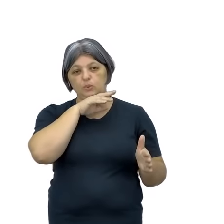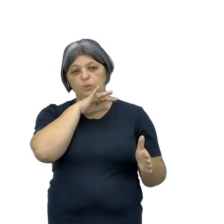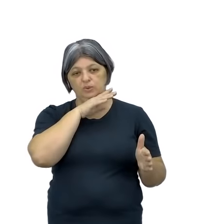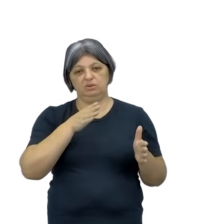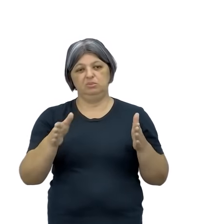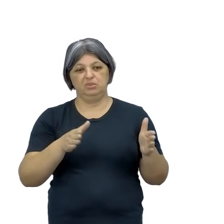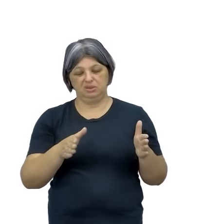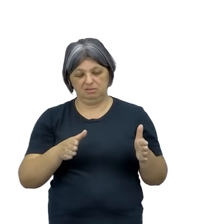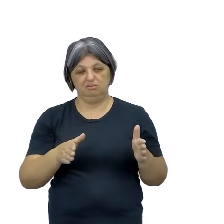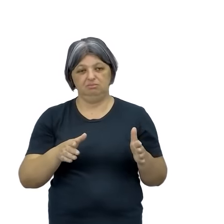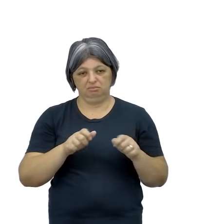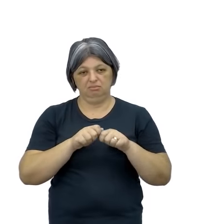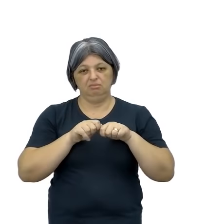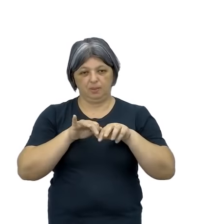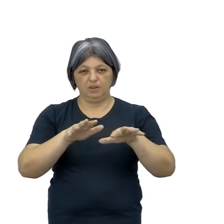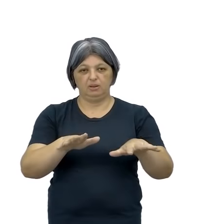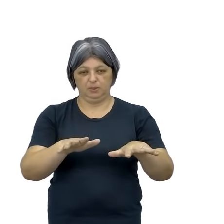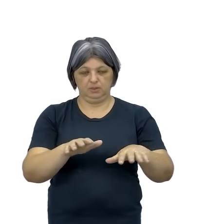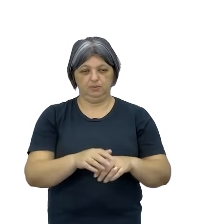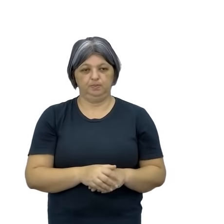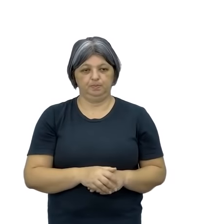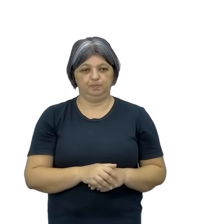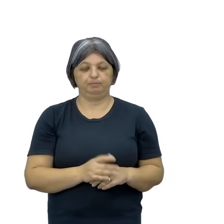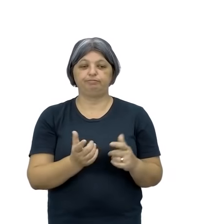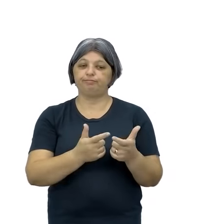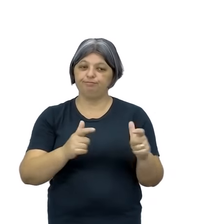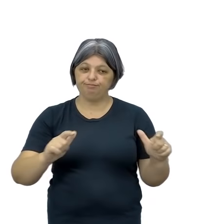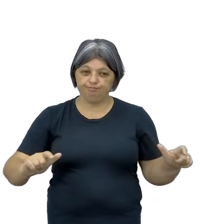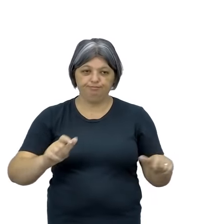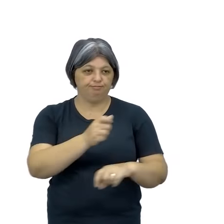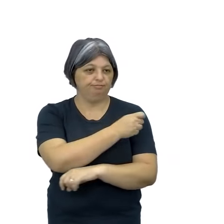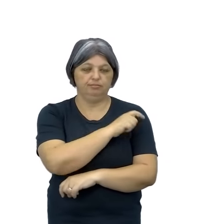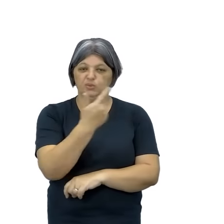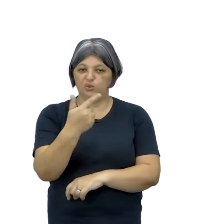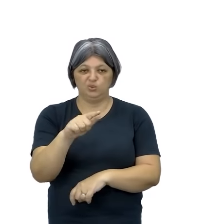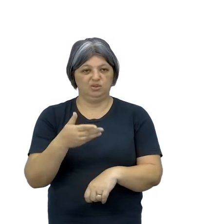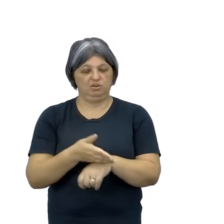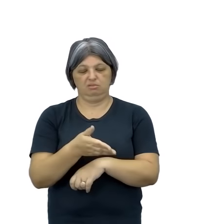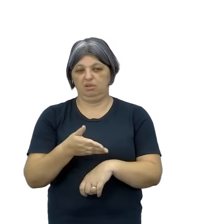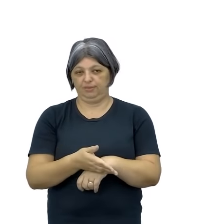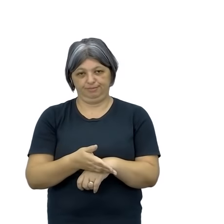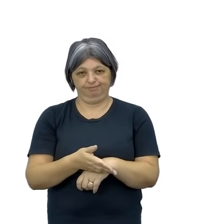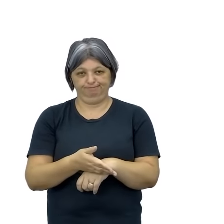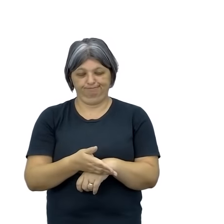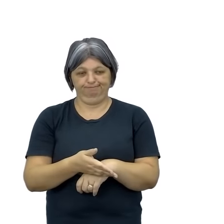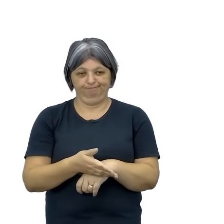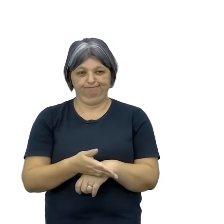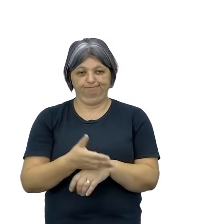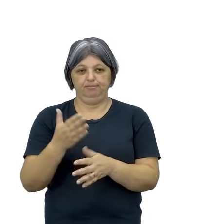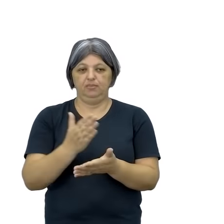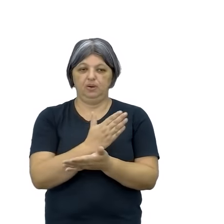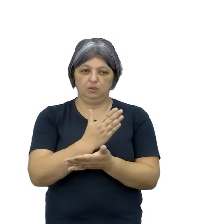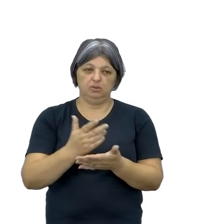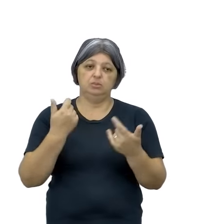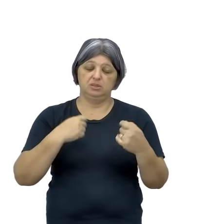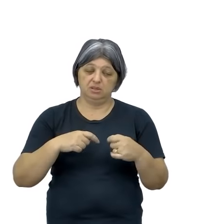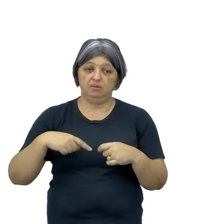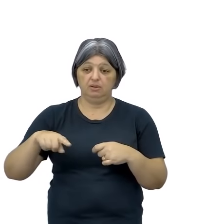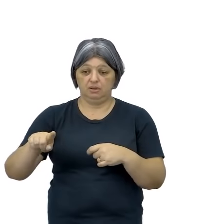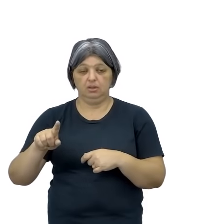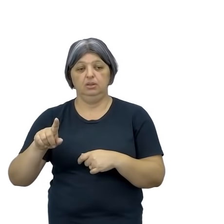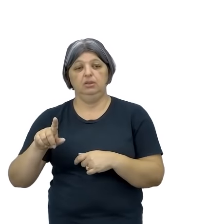na pandemia, e que muitos dos nossos estudantes não tinham acesso, nem possibilidade, alguns precisavam ir até a escola, às vezes,